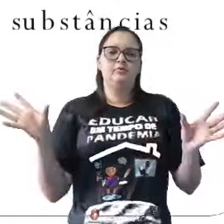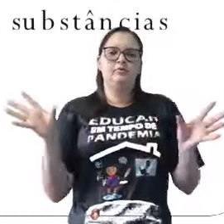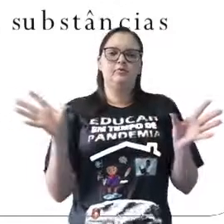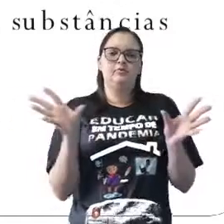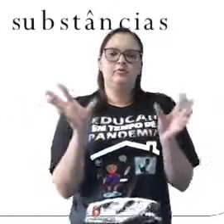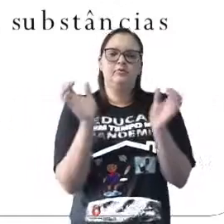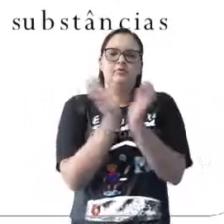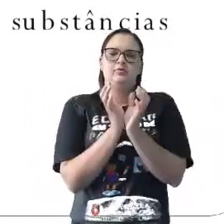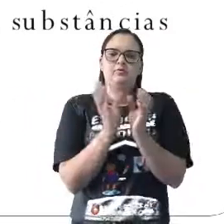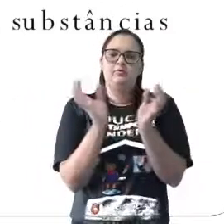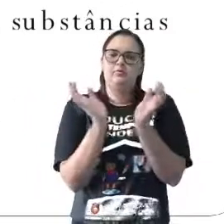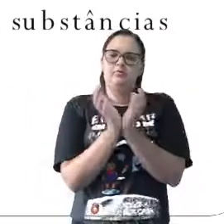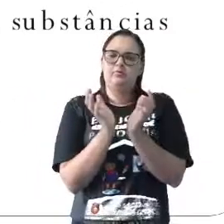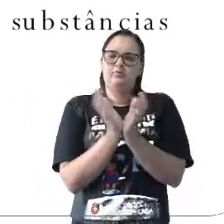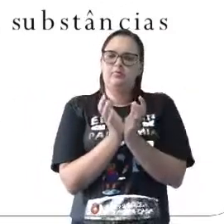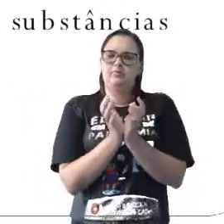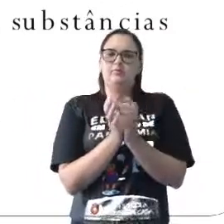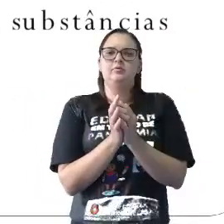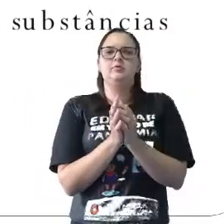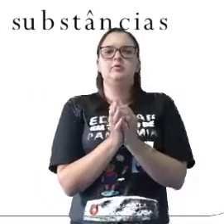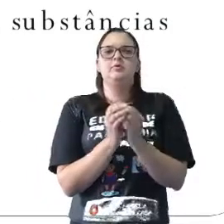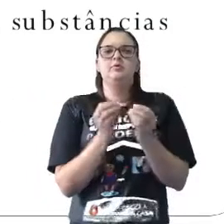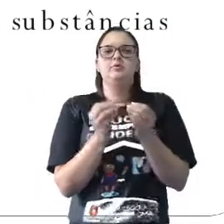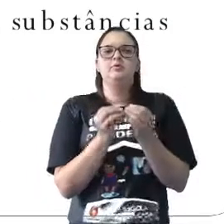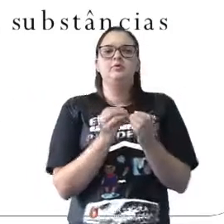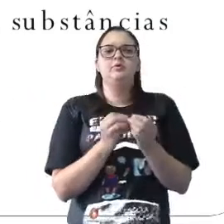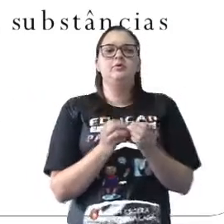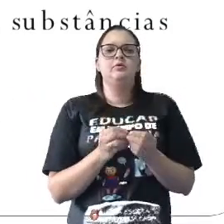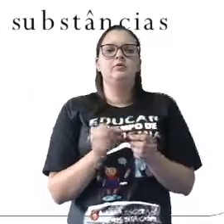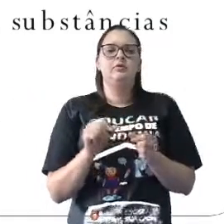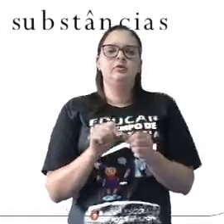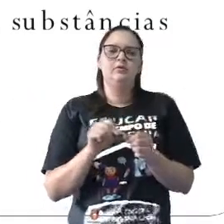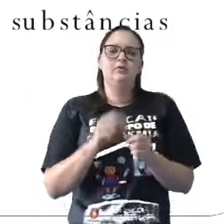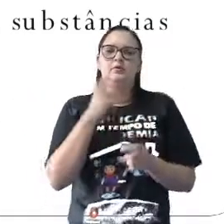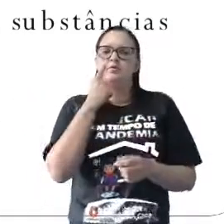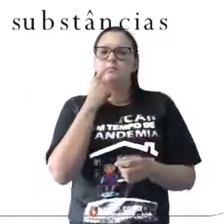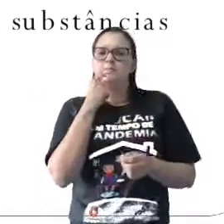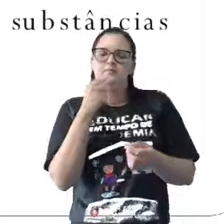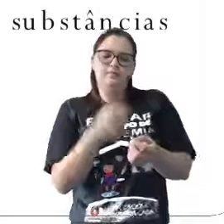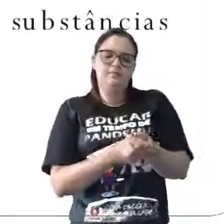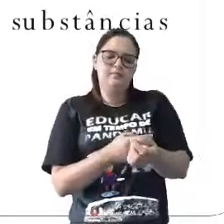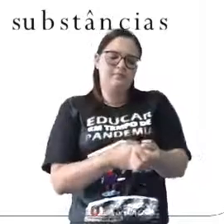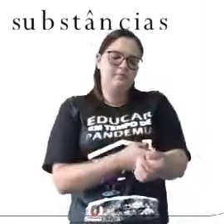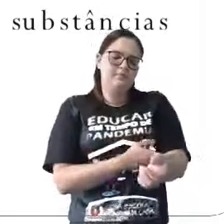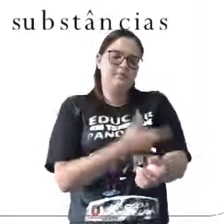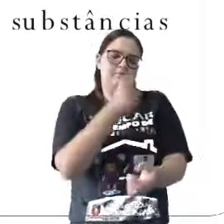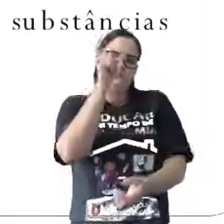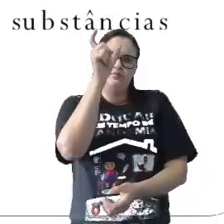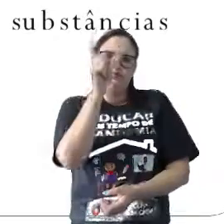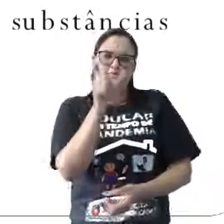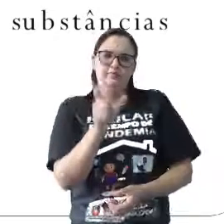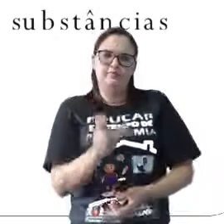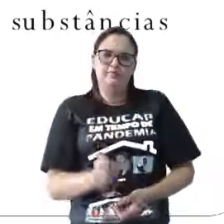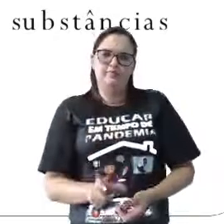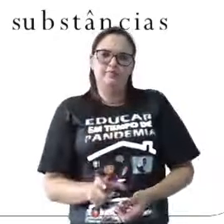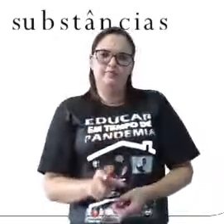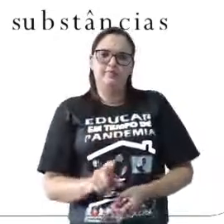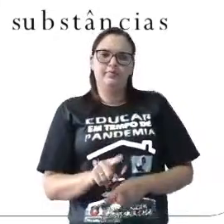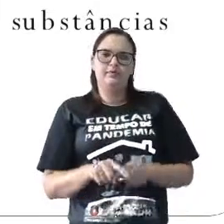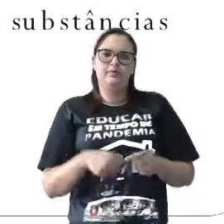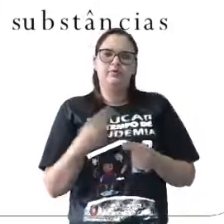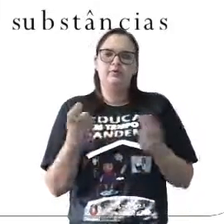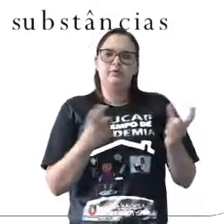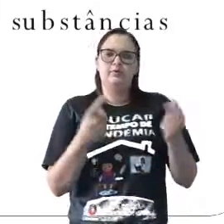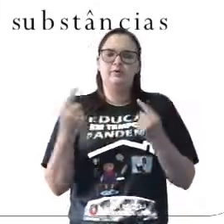pela produção desses hormônios, que são lançados no sangue e percorrem o corpo até chegar aos órgãos-alvos, porque